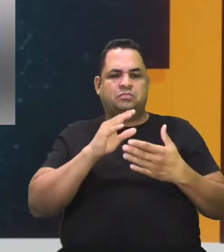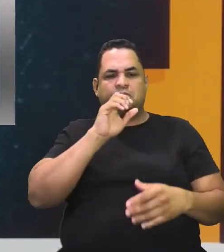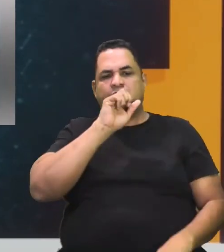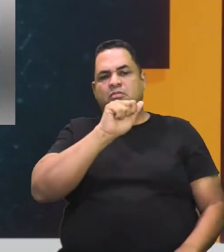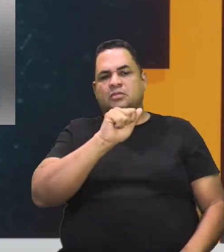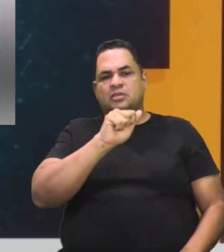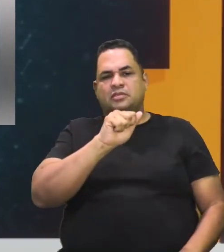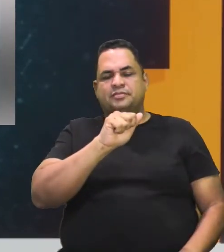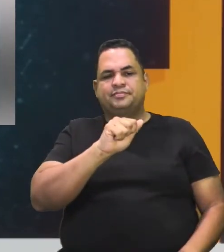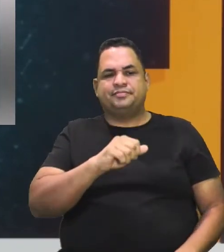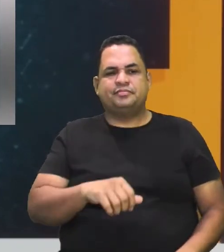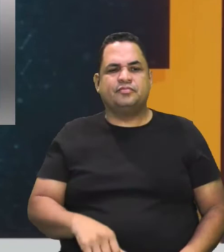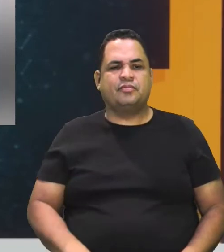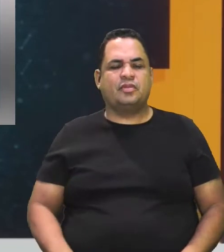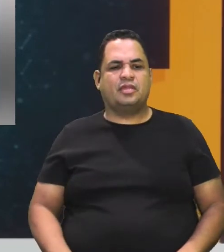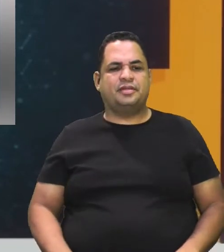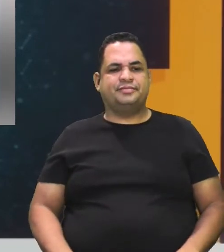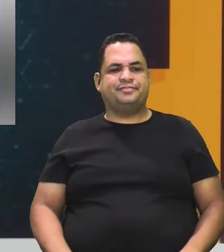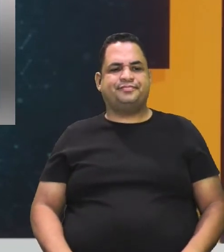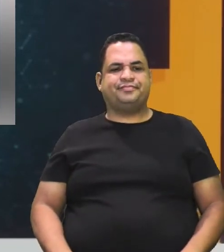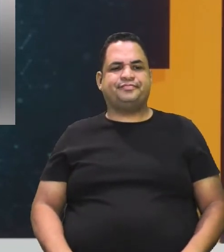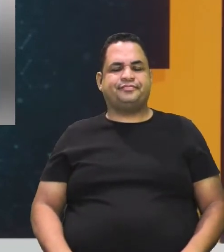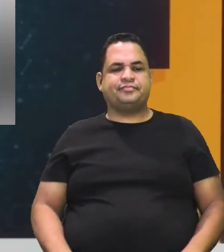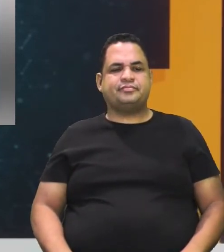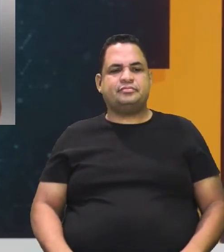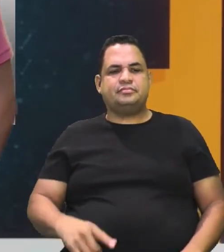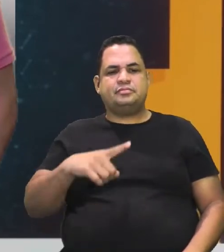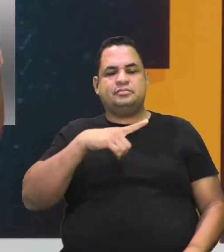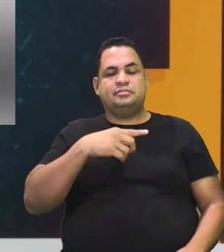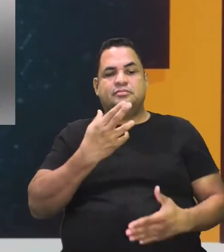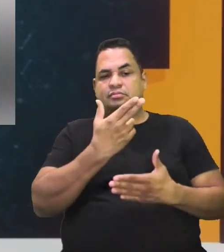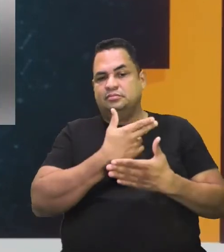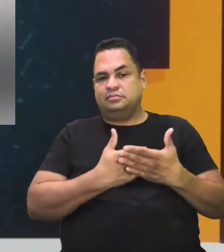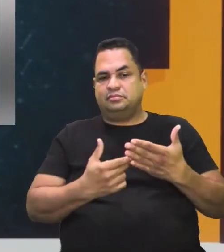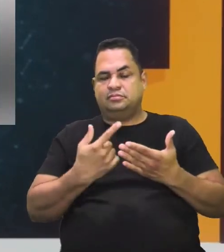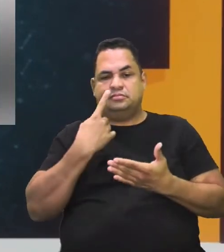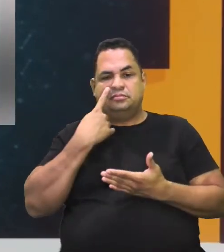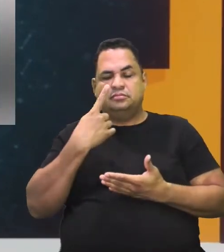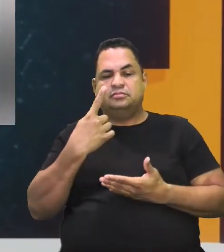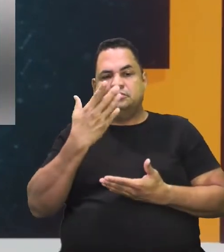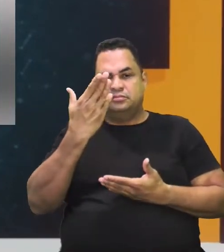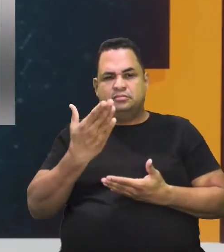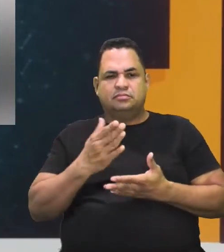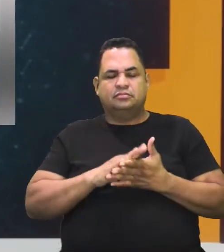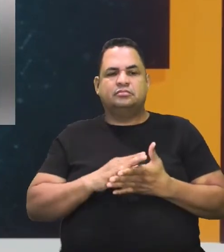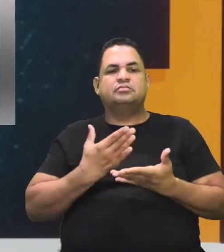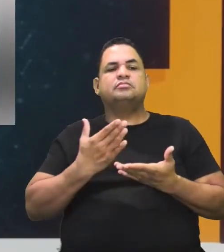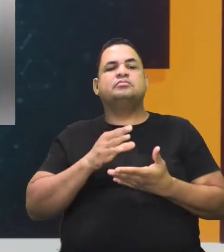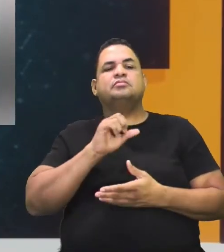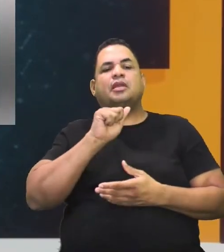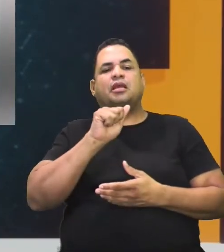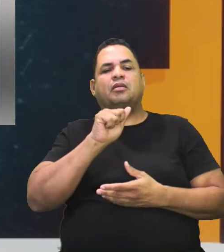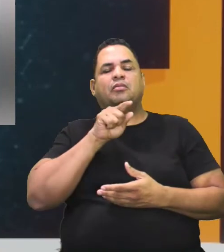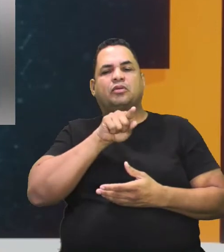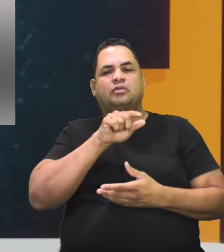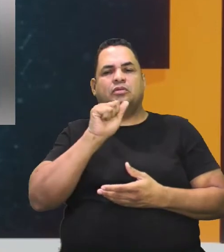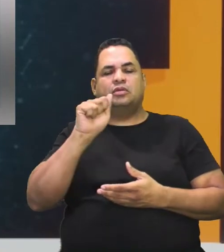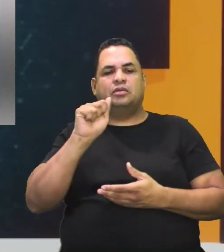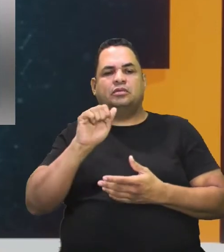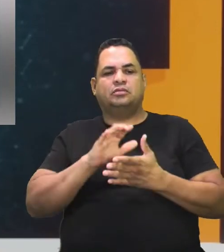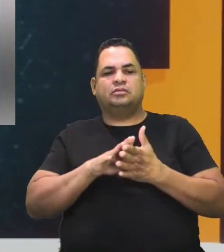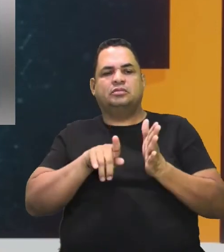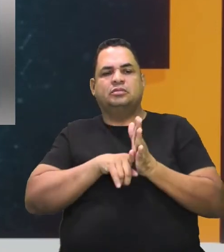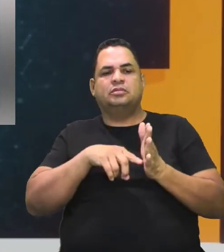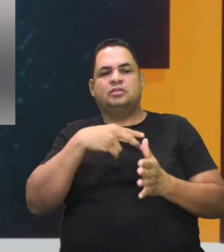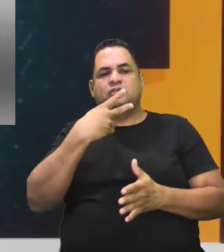A... Caso não desse as coordenadas, tem o desenho. Aí você tem que olhar o desenho e ver quem é o ponto A. Ele está em